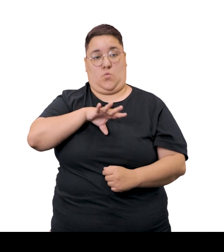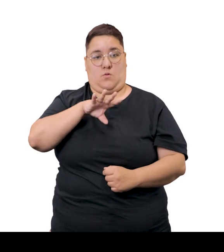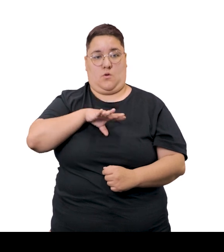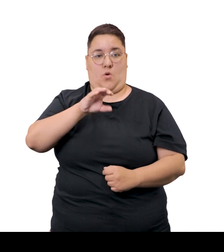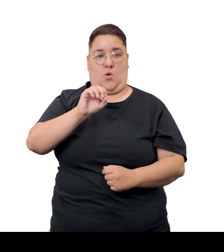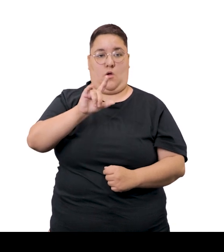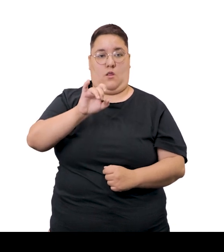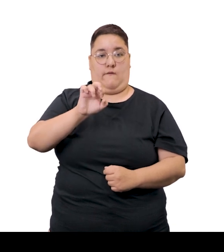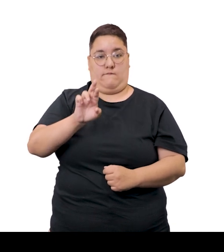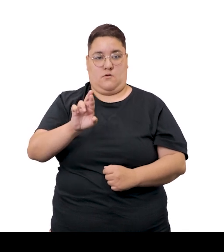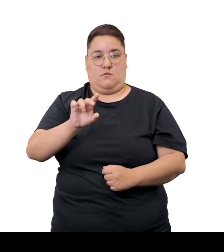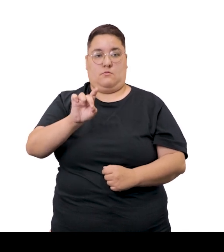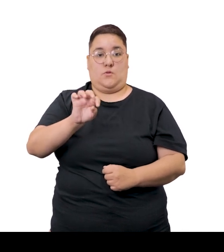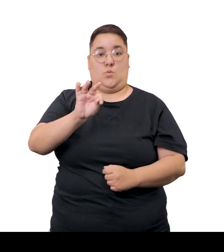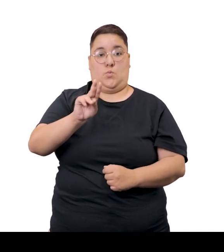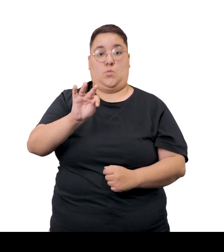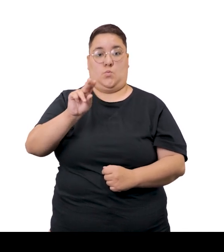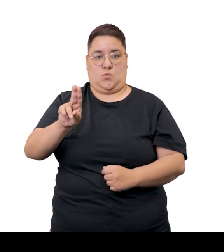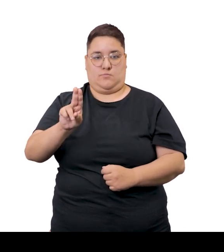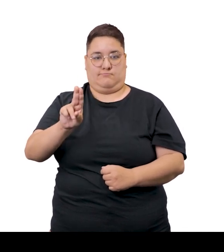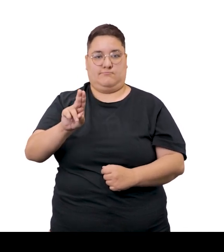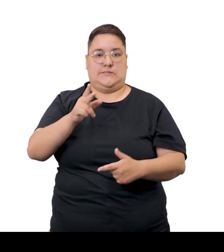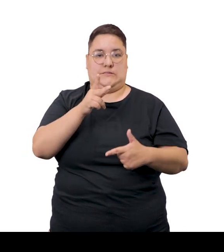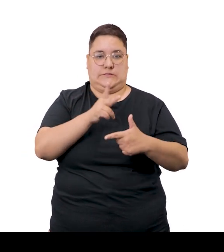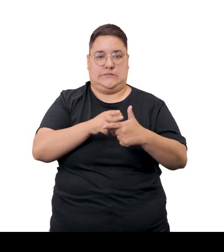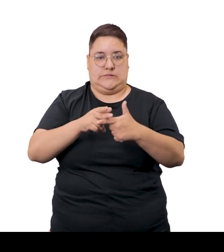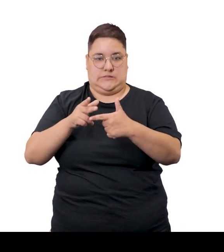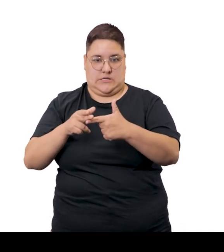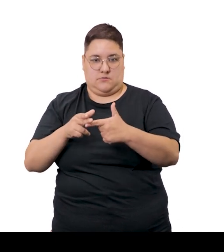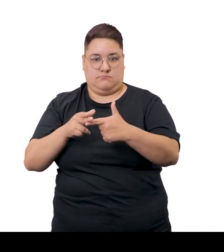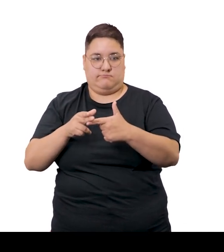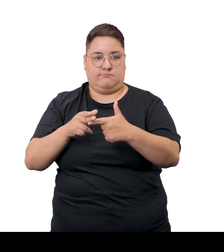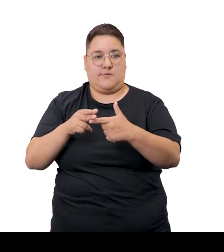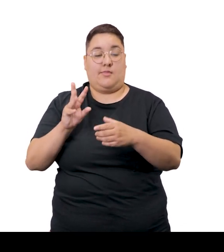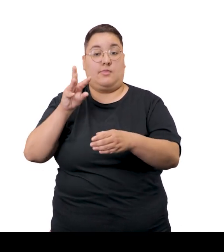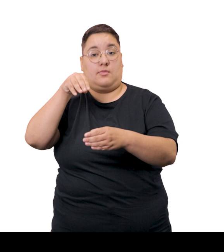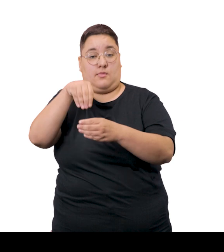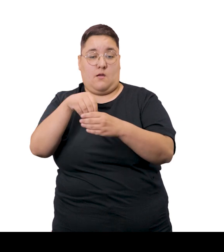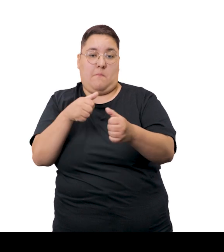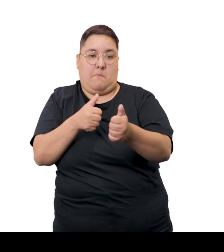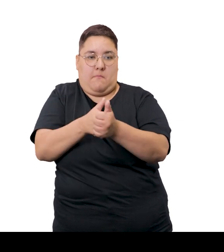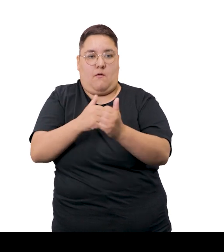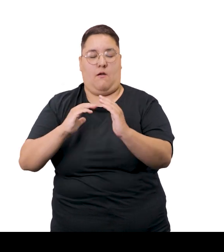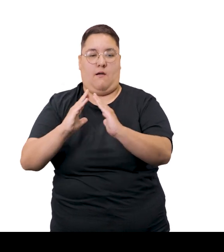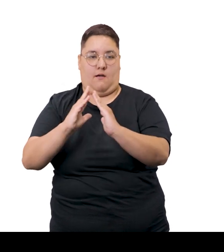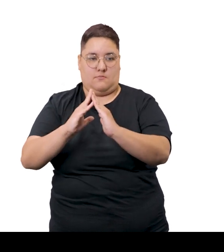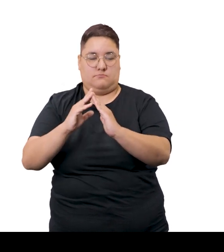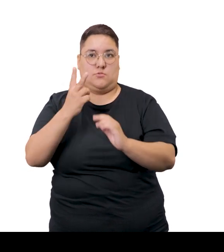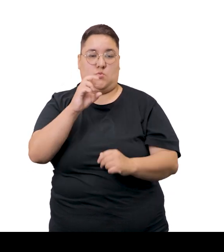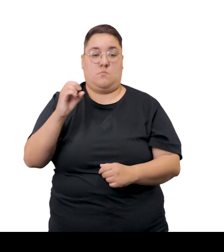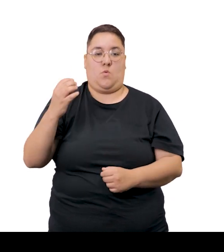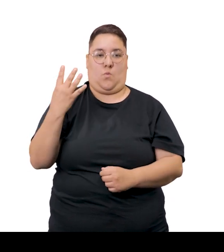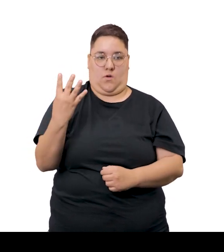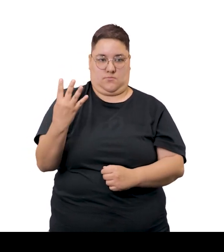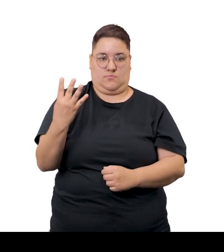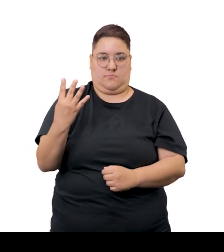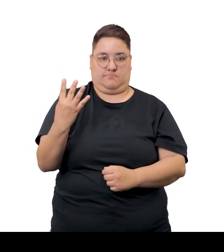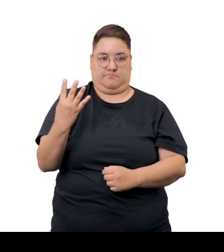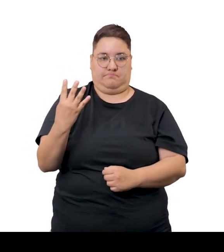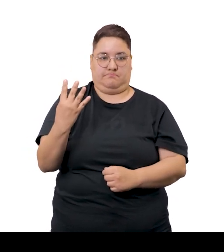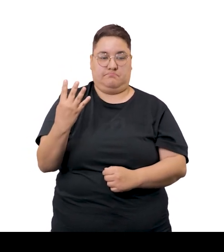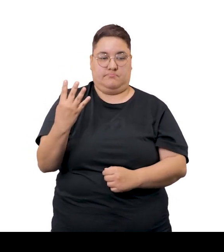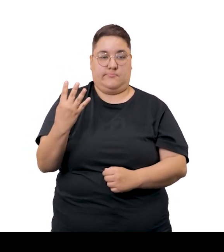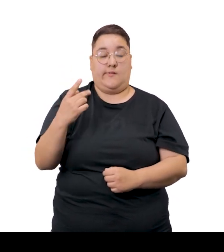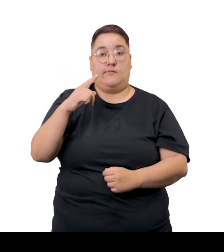in a Tutu, em português, Oliver de Tutu, da série In and Around Home, Dentro e Perto de Casa,